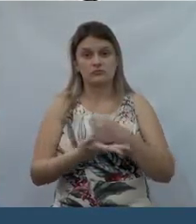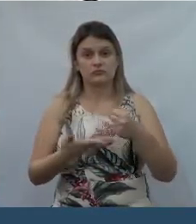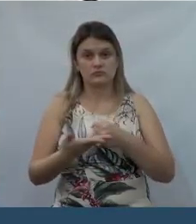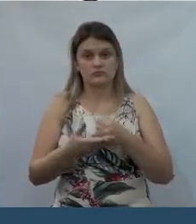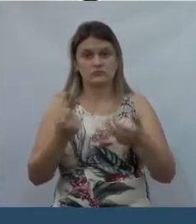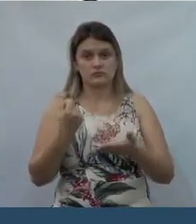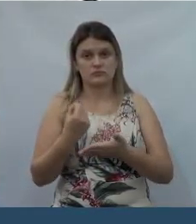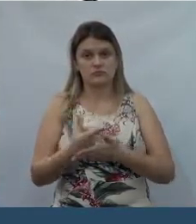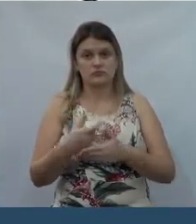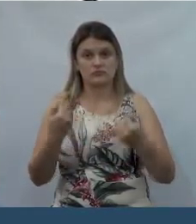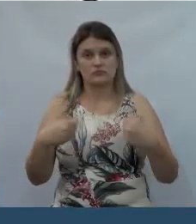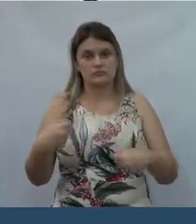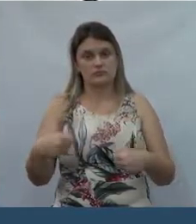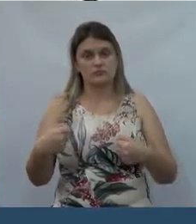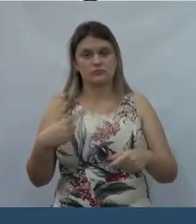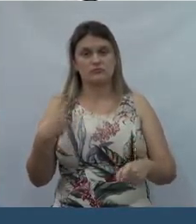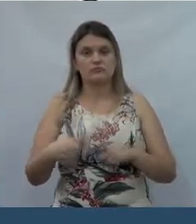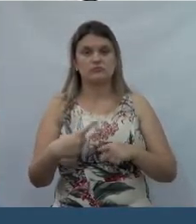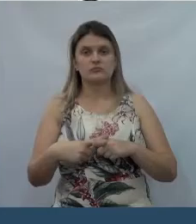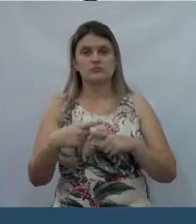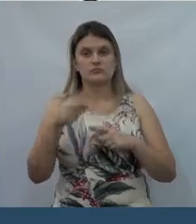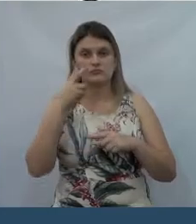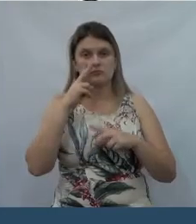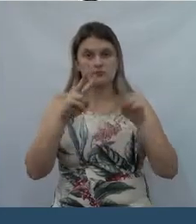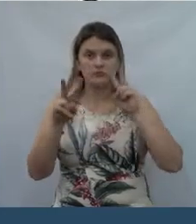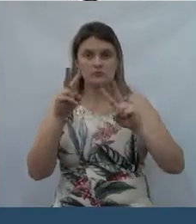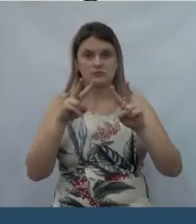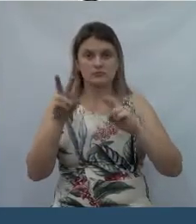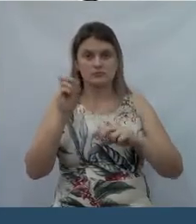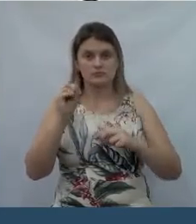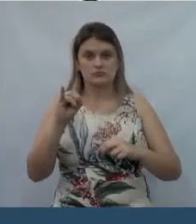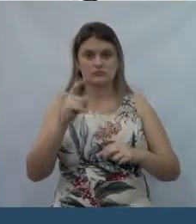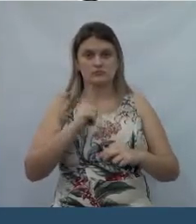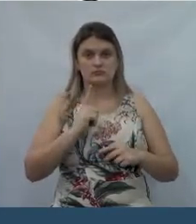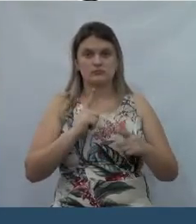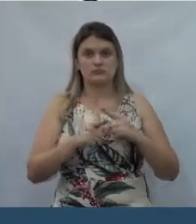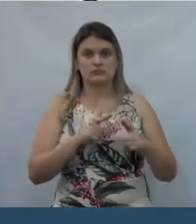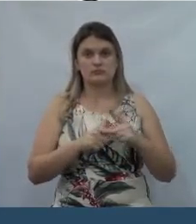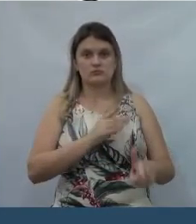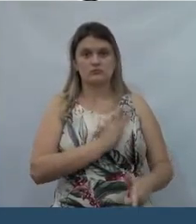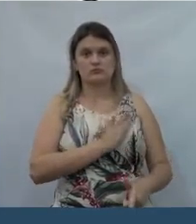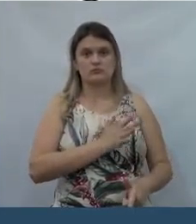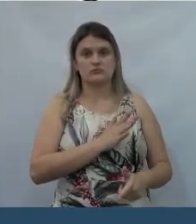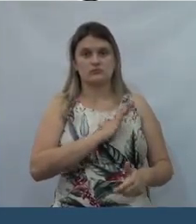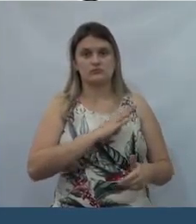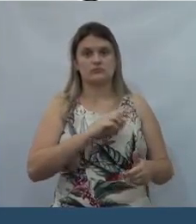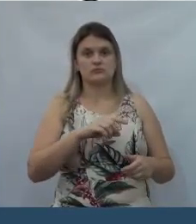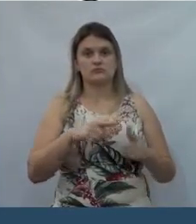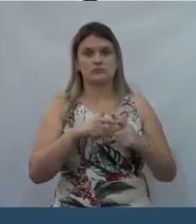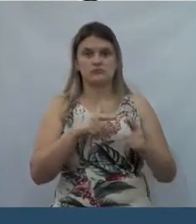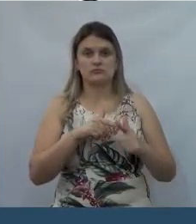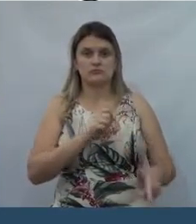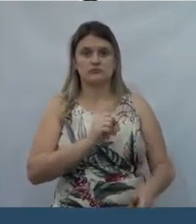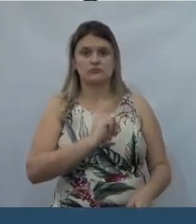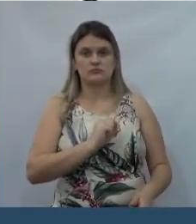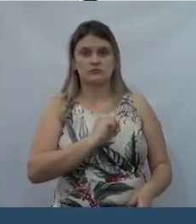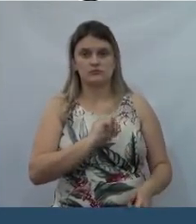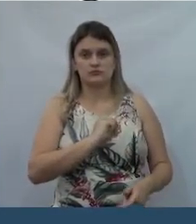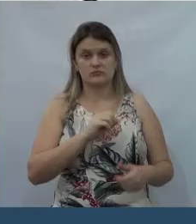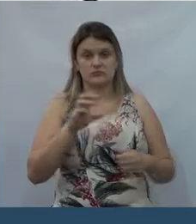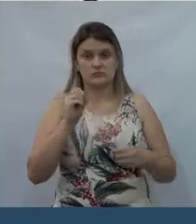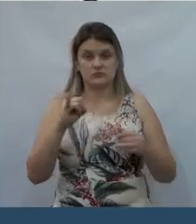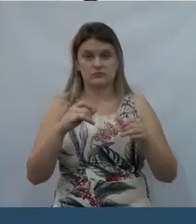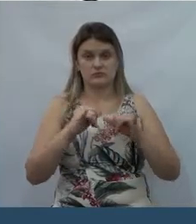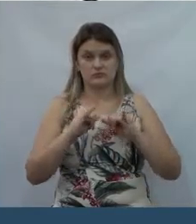para o atendimento, porque verificando que tem algum problema, alguma arritmia, você tendo